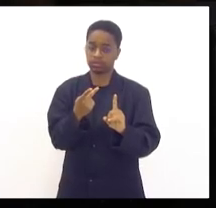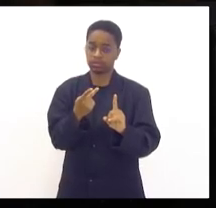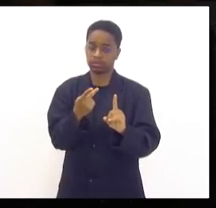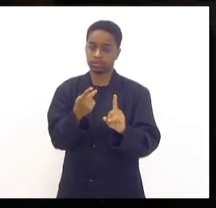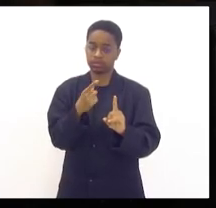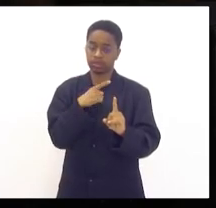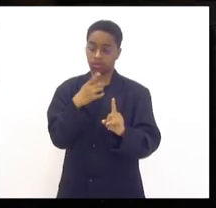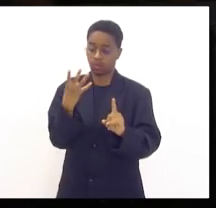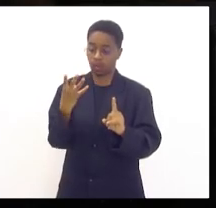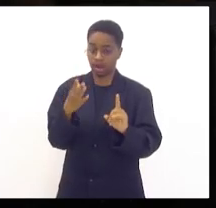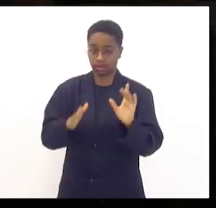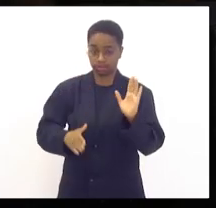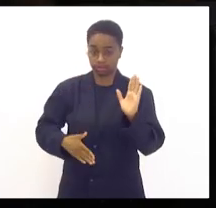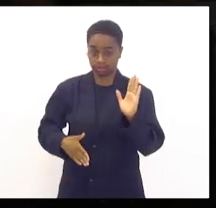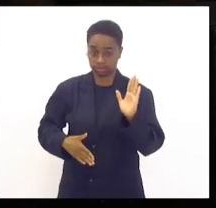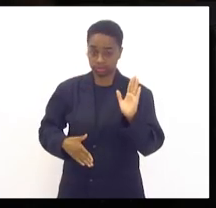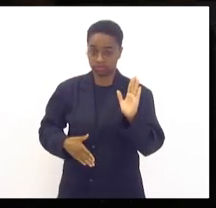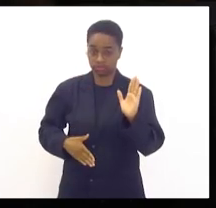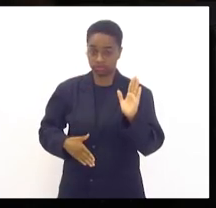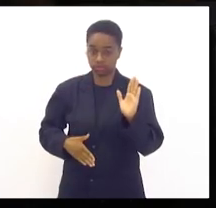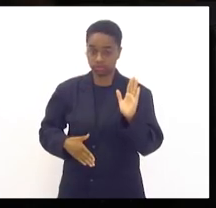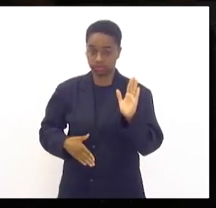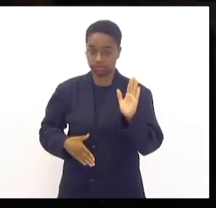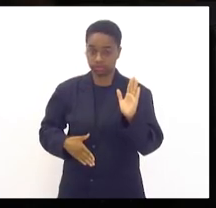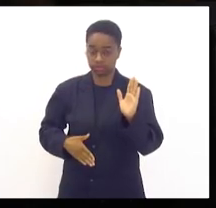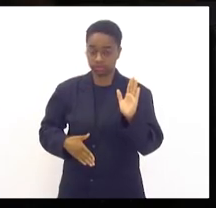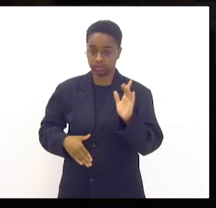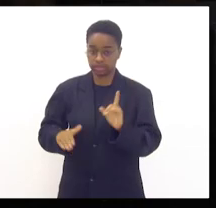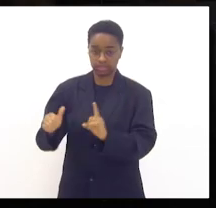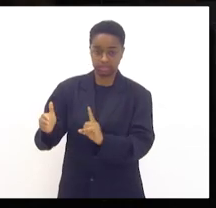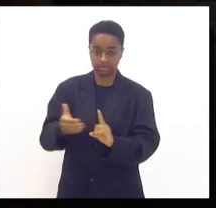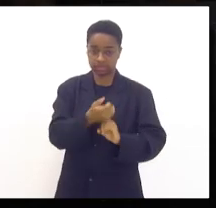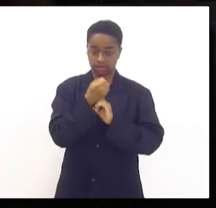quatro bandidos que lhe sequestraram